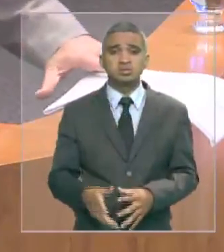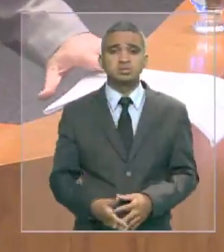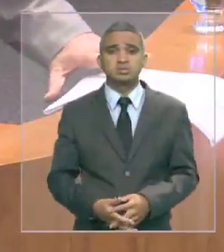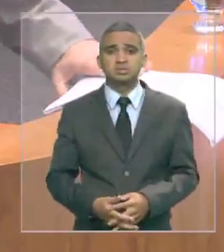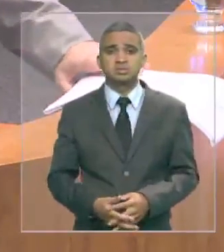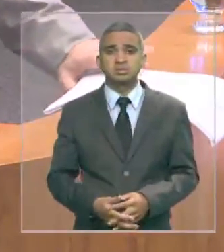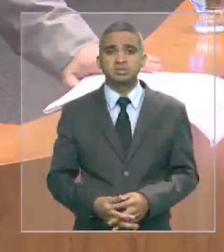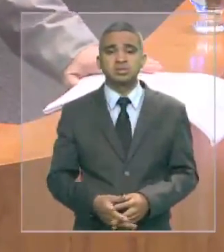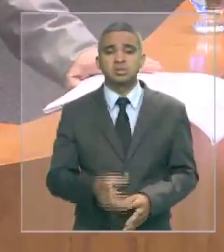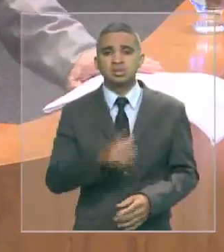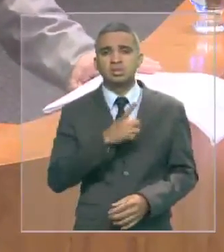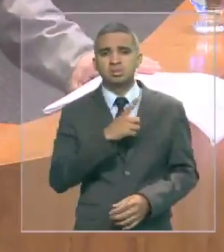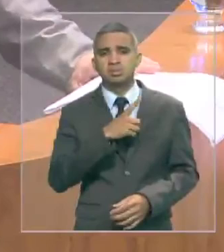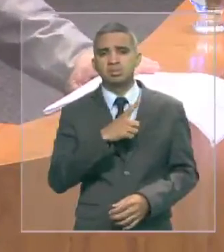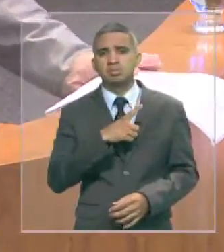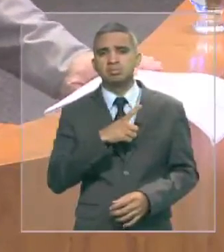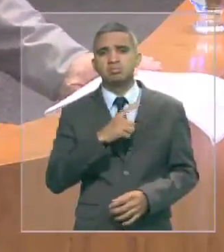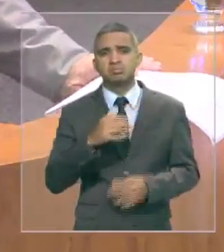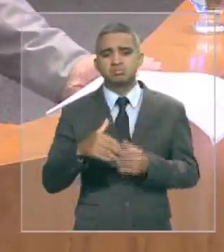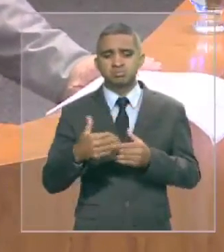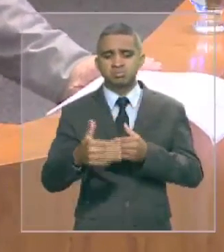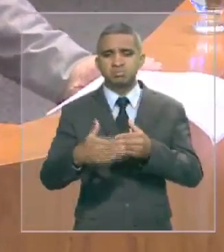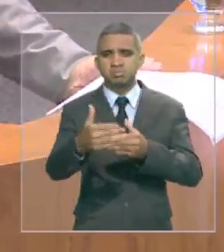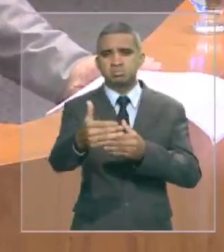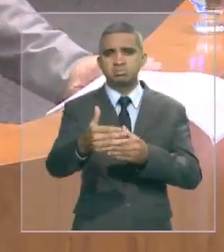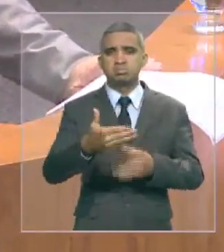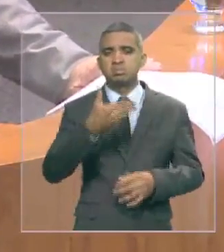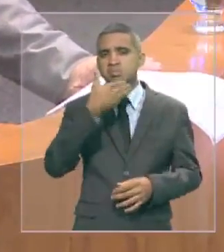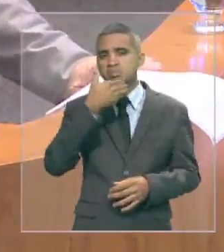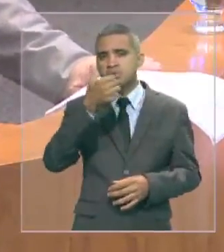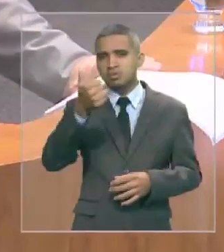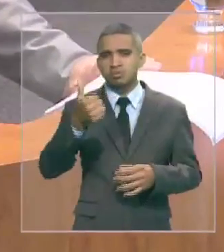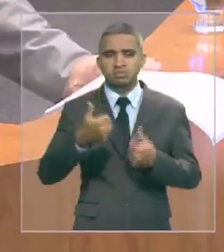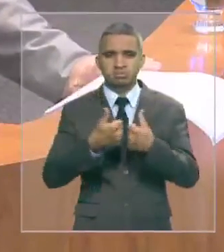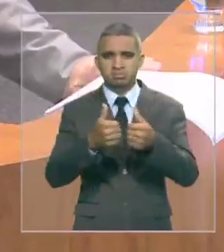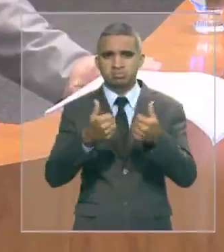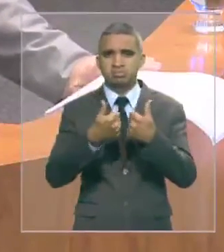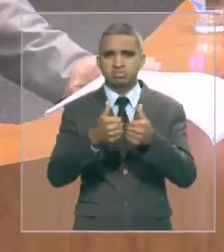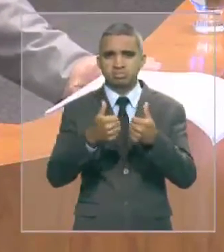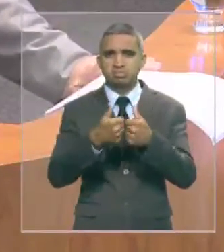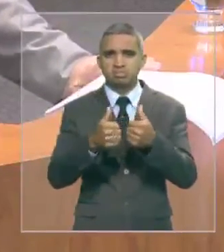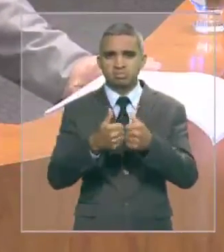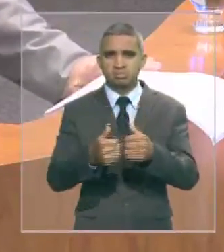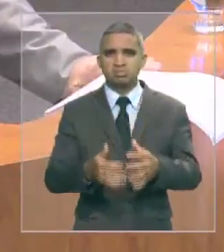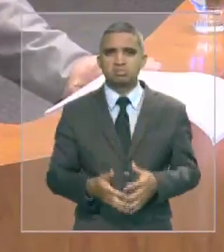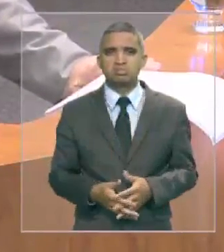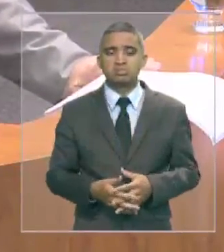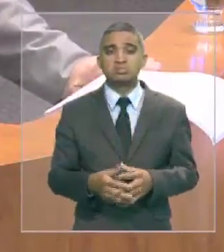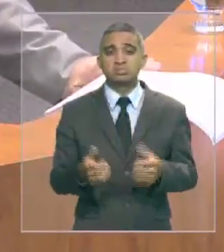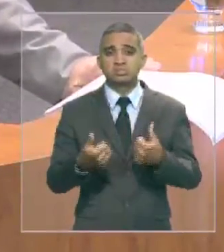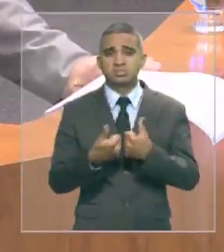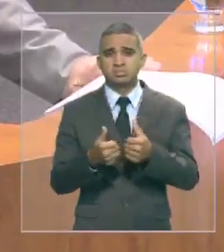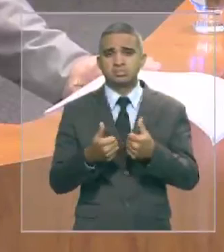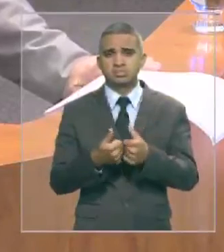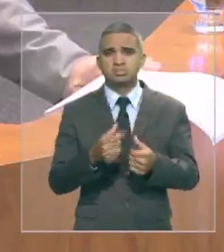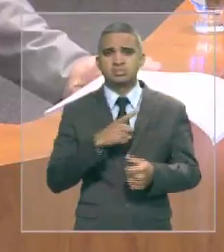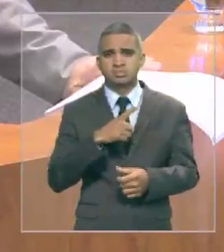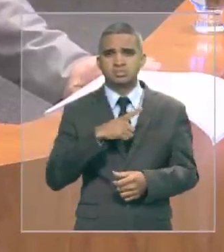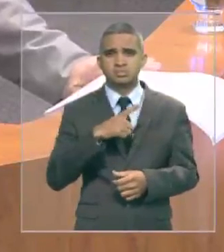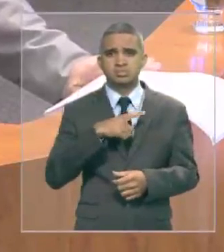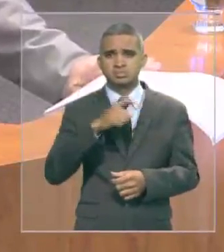que há de melhor no transporte público. Transporte de qualidade, com ar-condicionado,